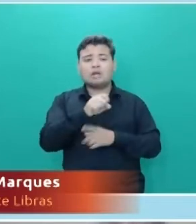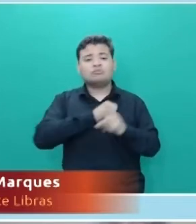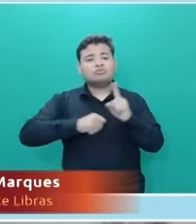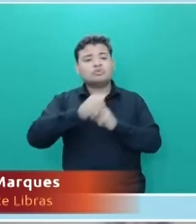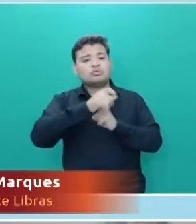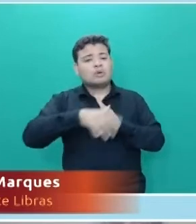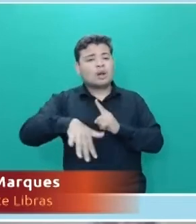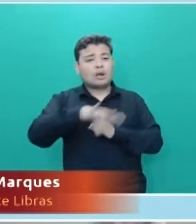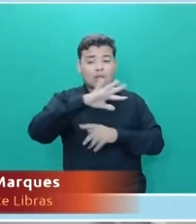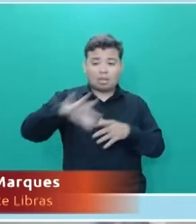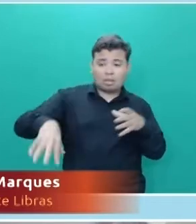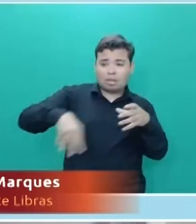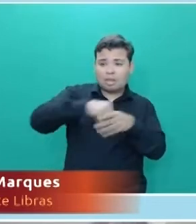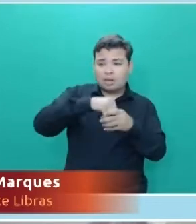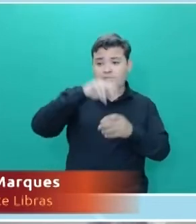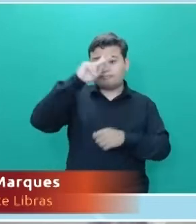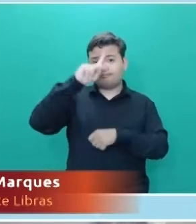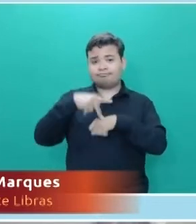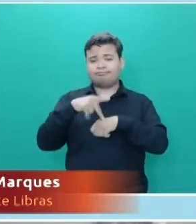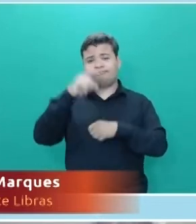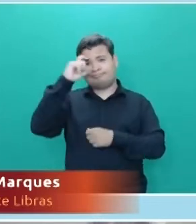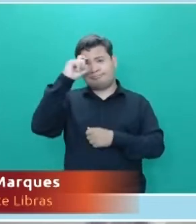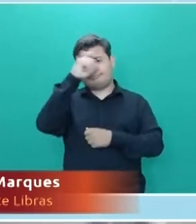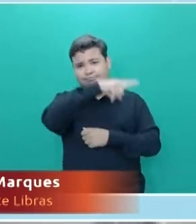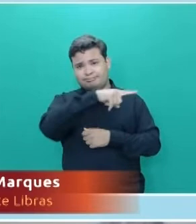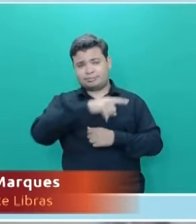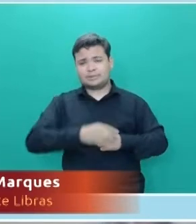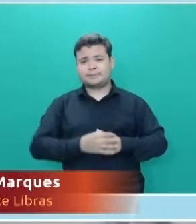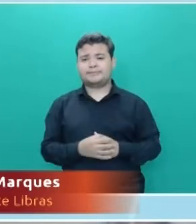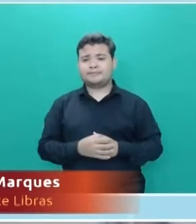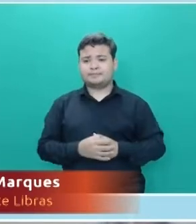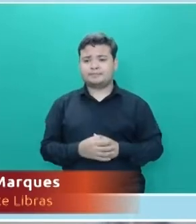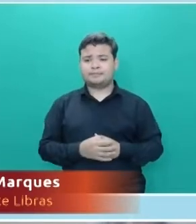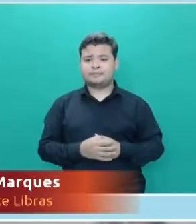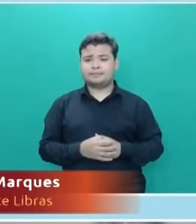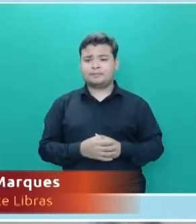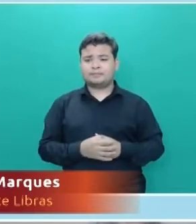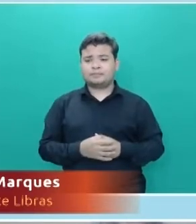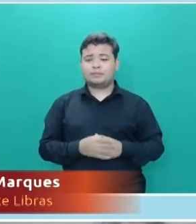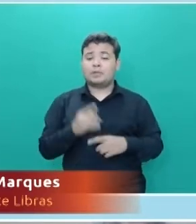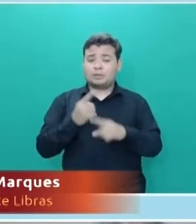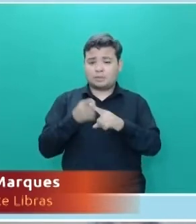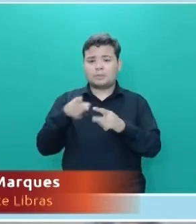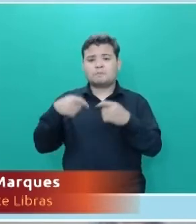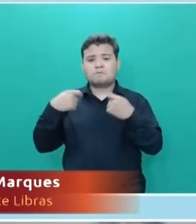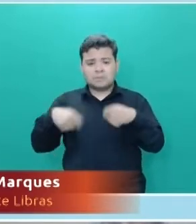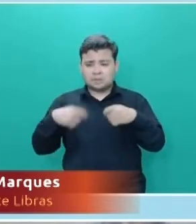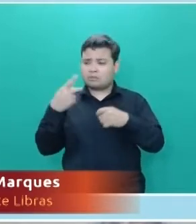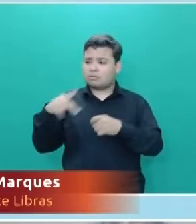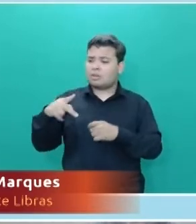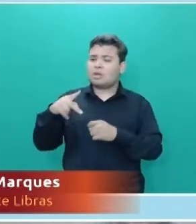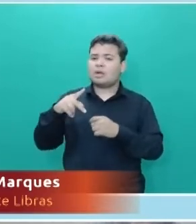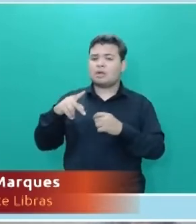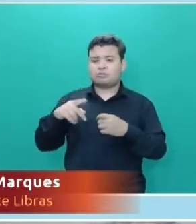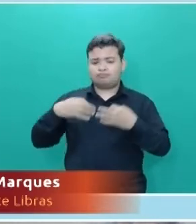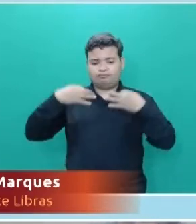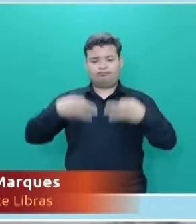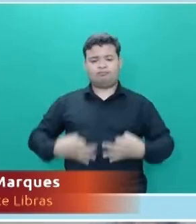uma forma autônoma, de uma forma de garantia da sua dignidade enquanto pessoa,